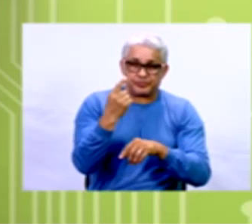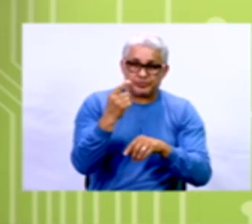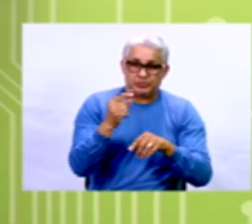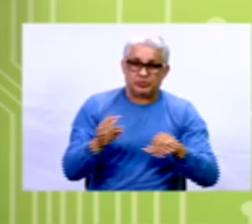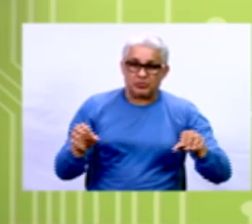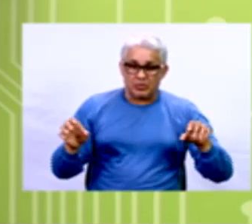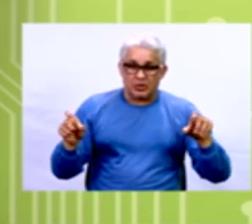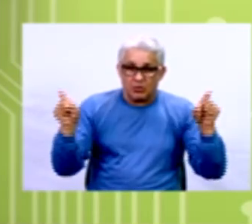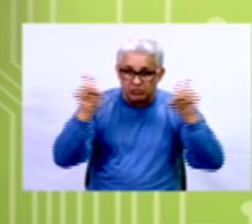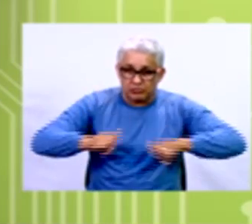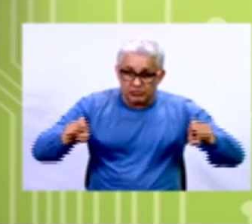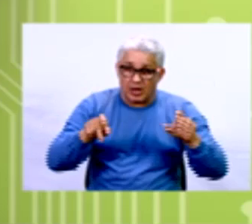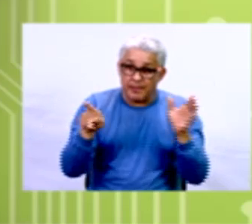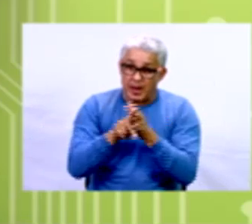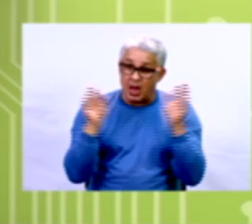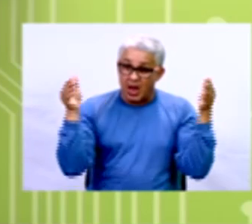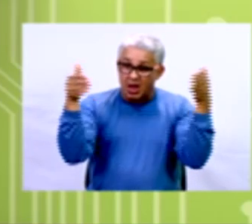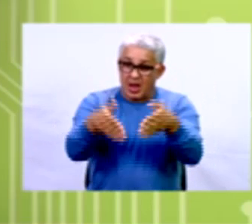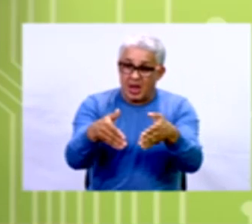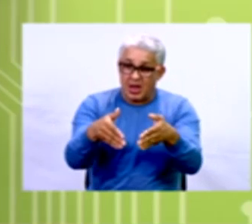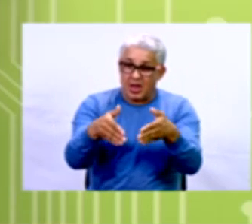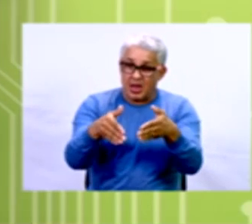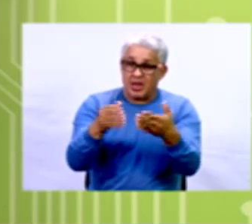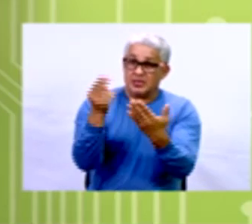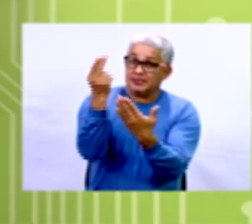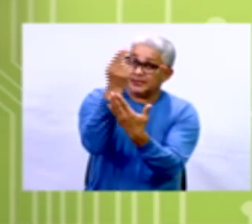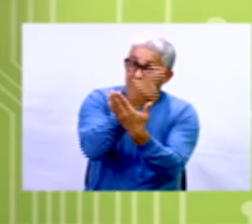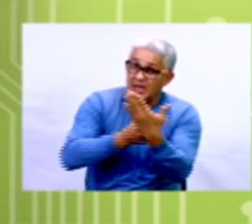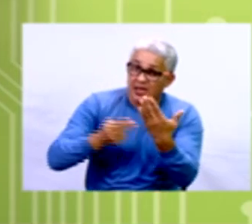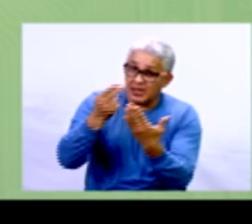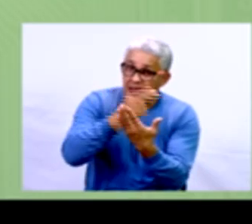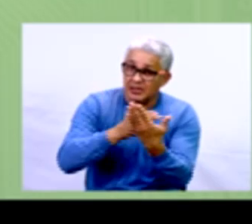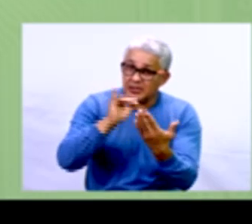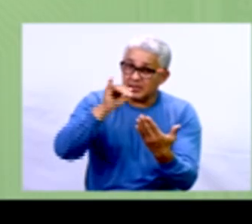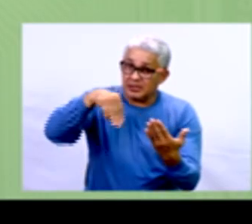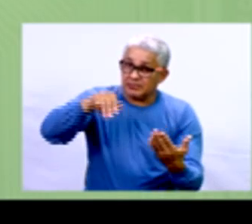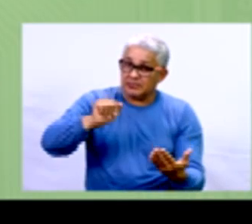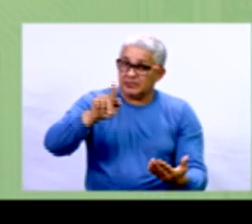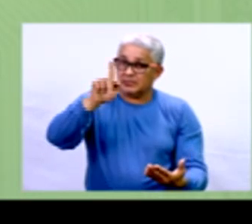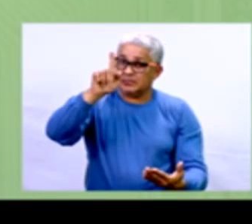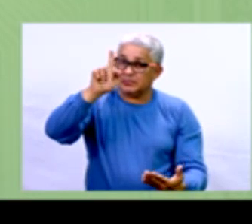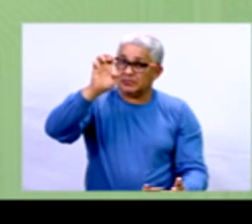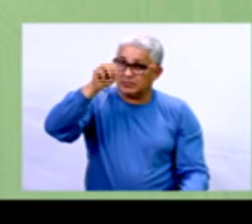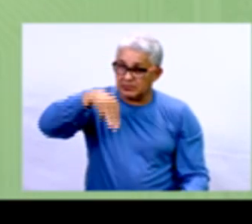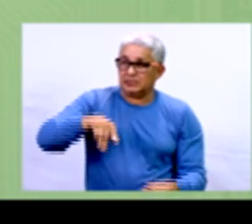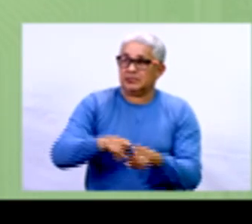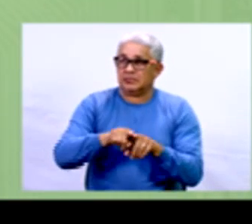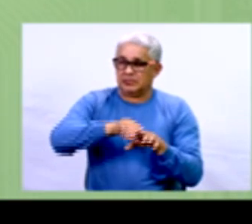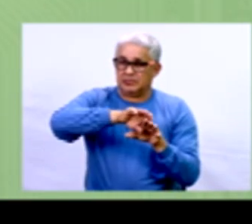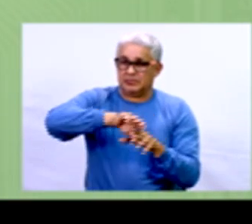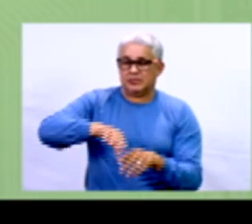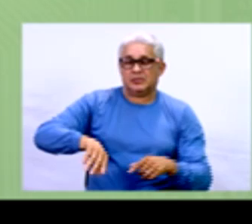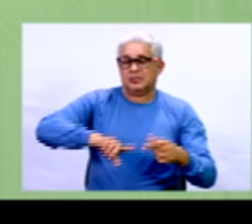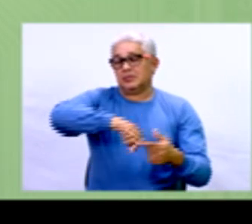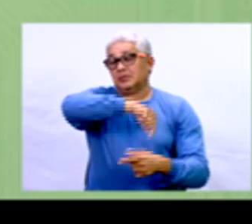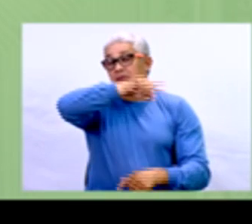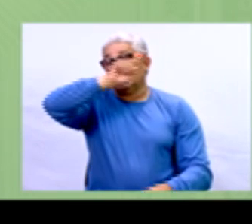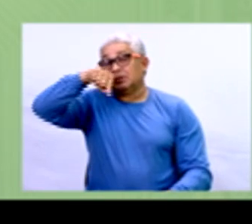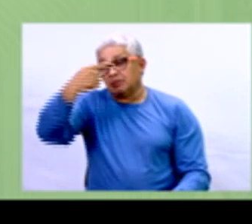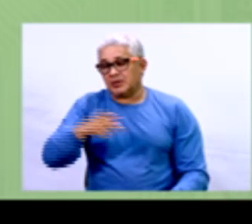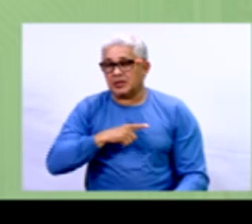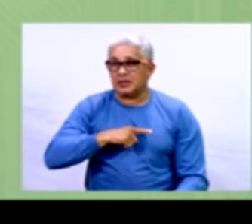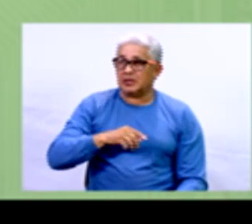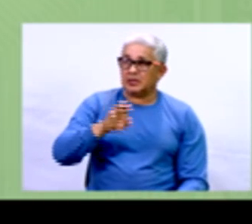voltada para o desenho, as imagens, ok? Depois nós temos a edição